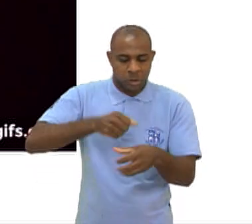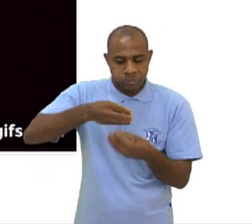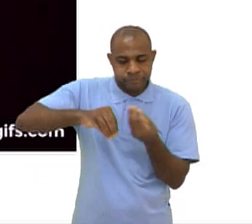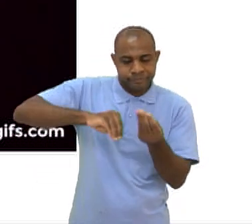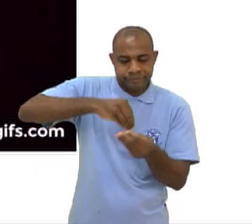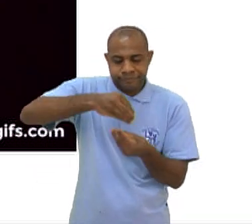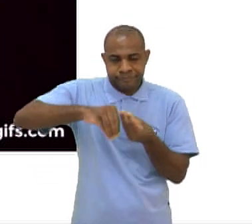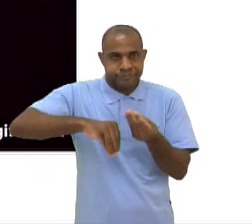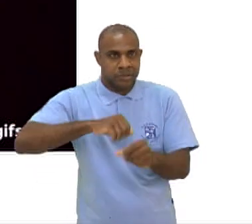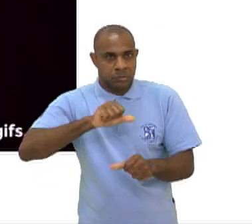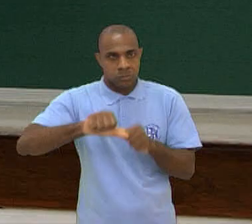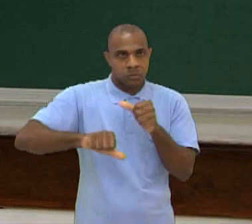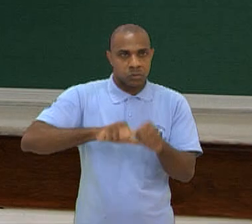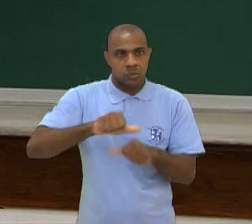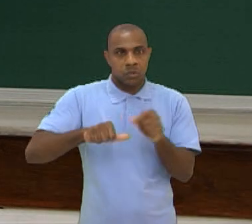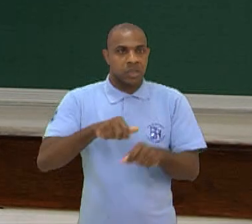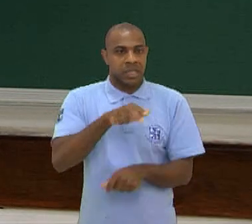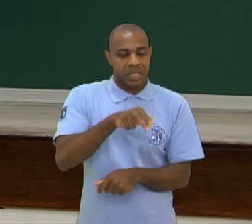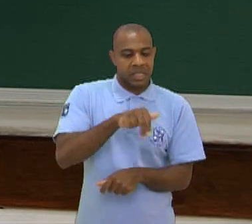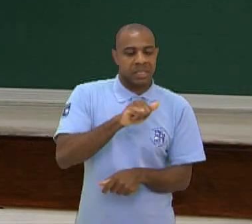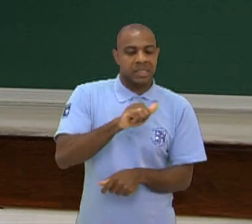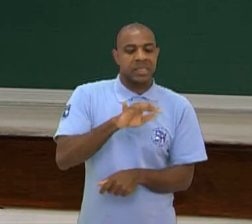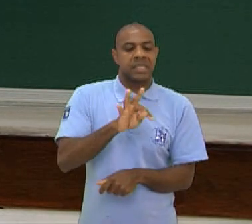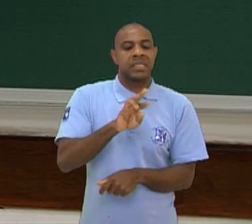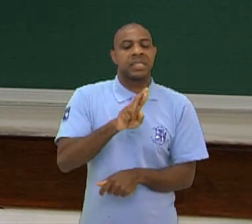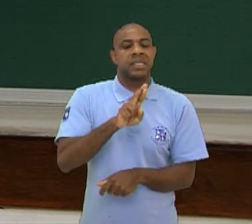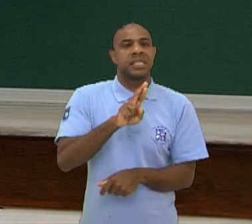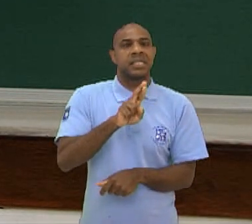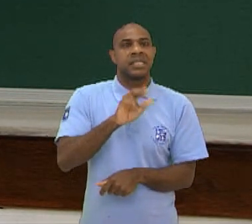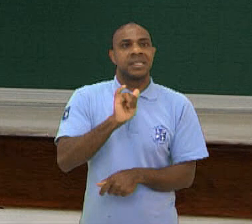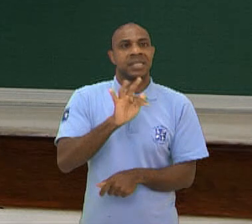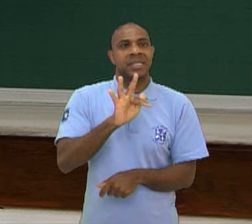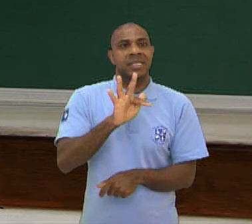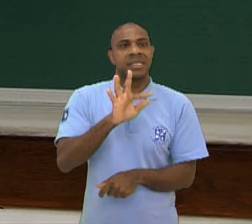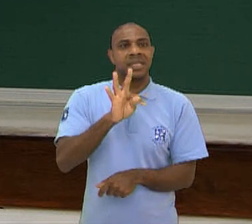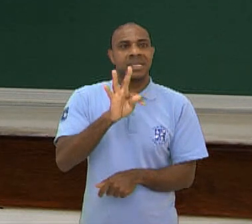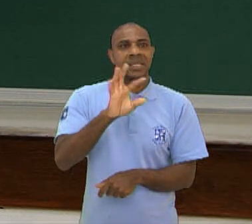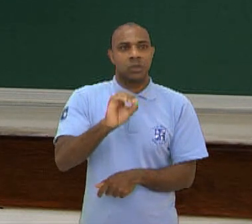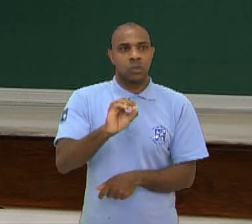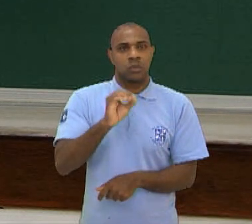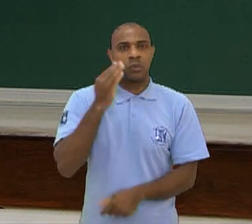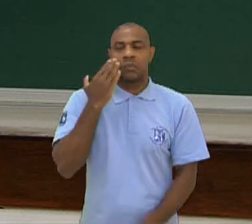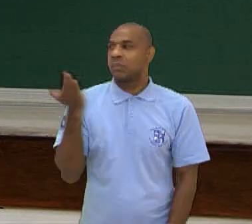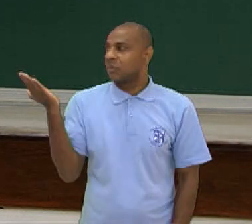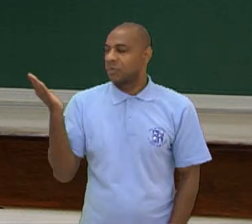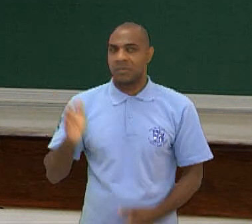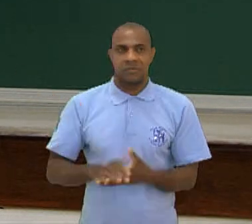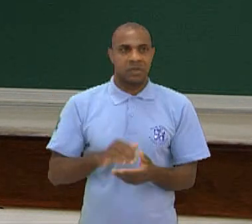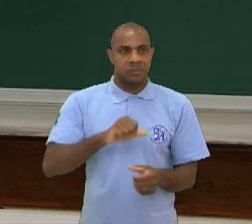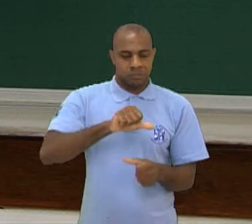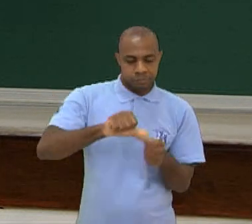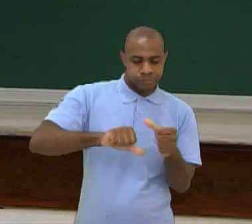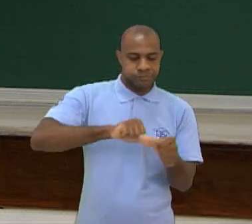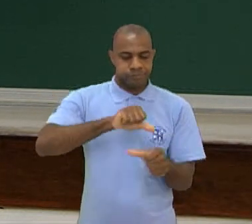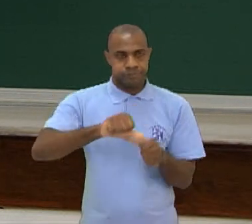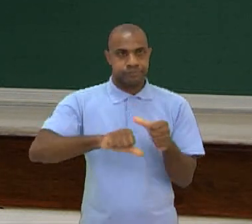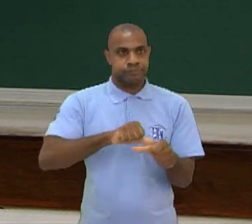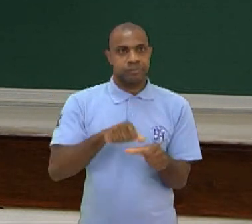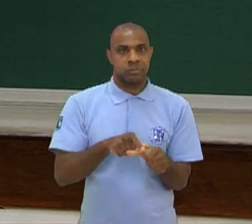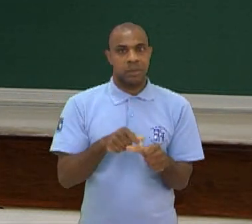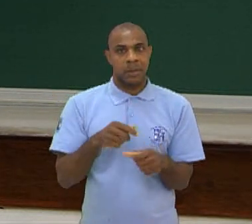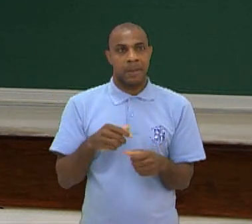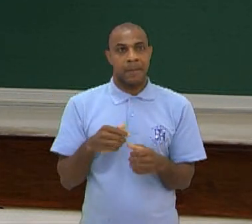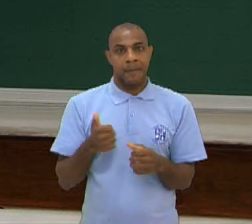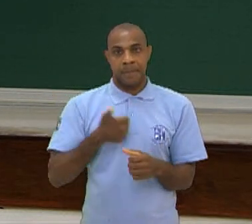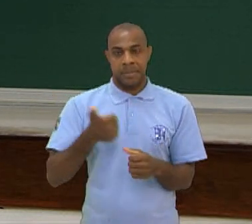e converter em nitrito. Olha só, ela está convertendo lá. Então, essa bactéria é uma bactéria nitrificante. Esse primeiro processo,